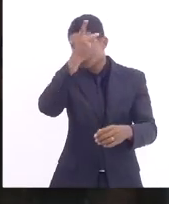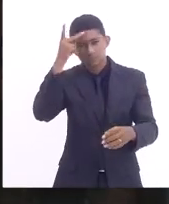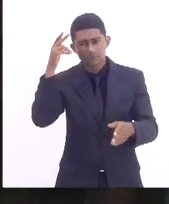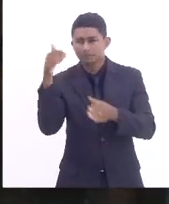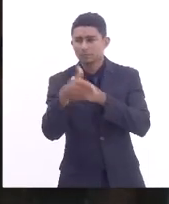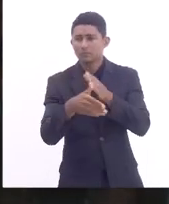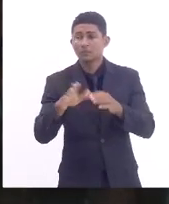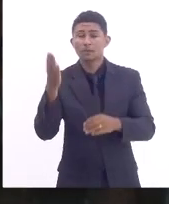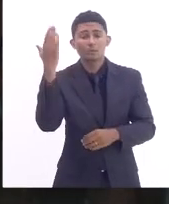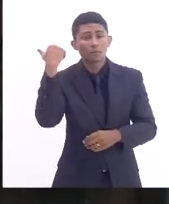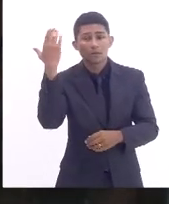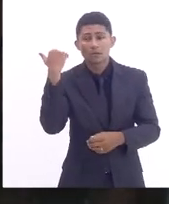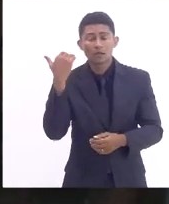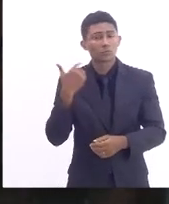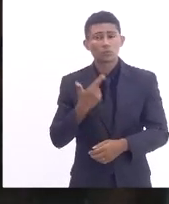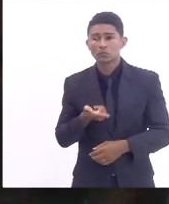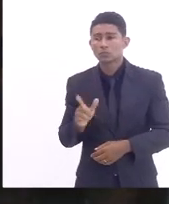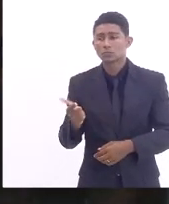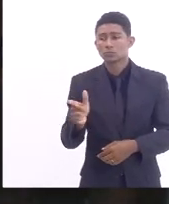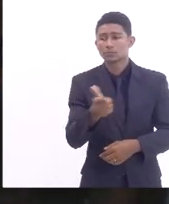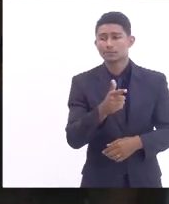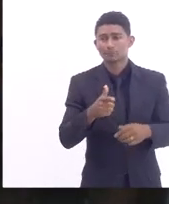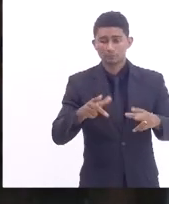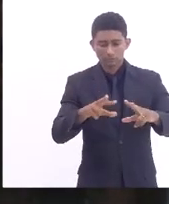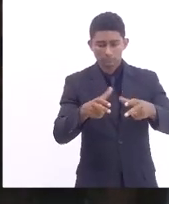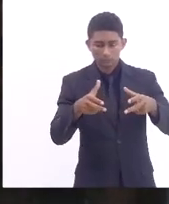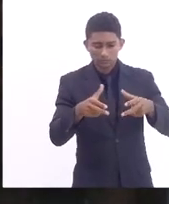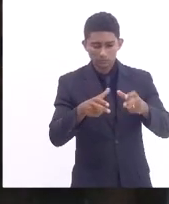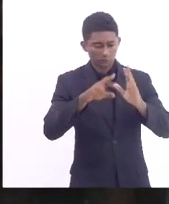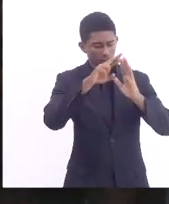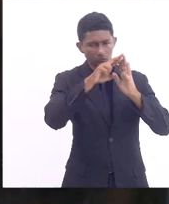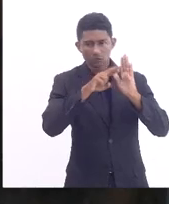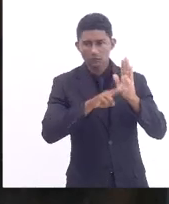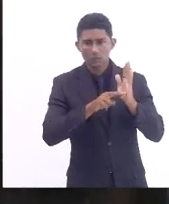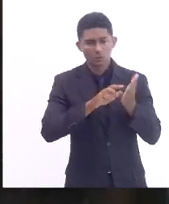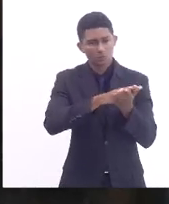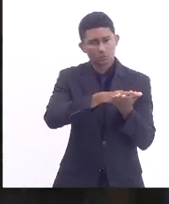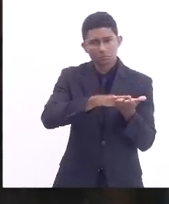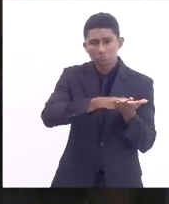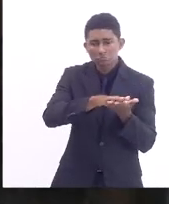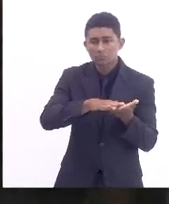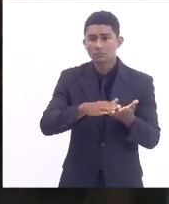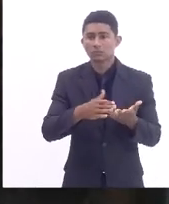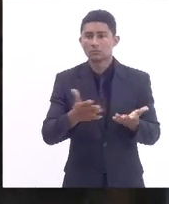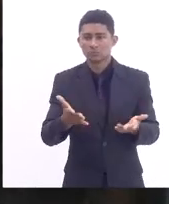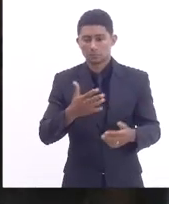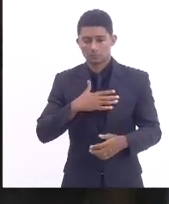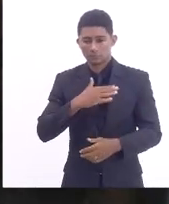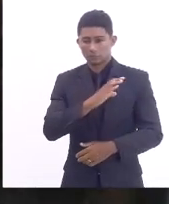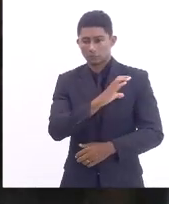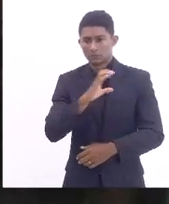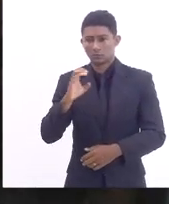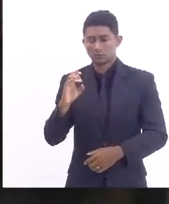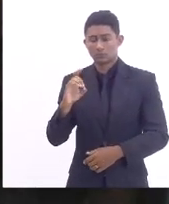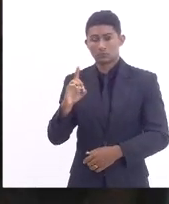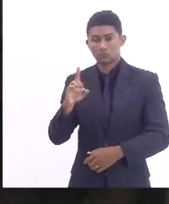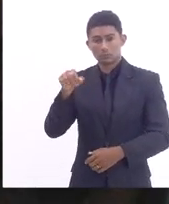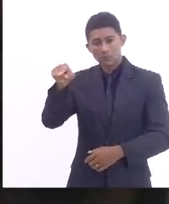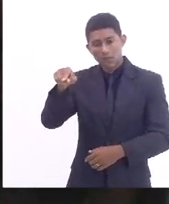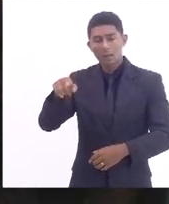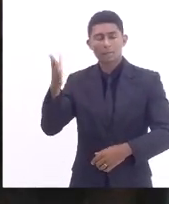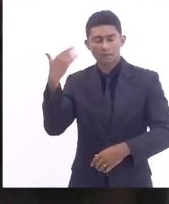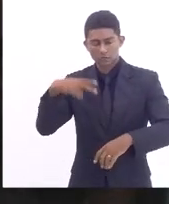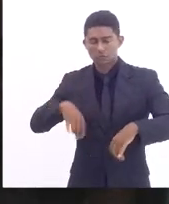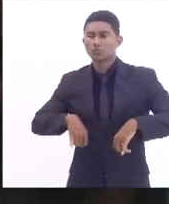essa prática tinha acabado acho que o missões não tinham regularidade de funcionamento o meu a coordenadora da comissão de tomada de contas sofria com